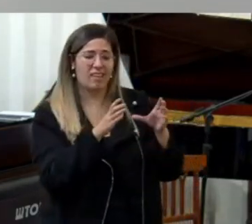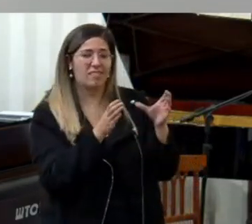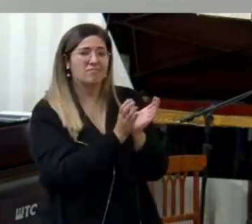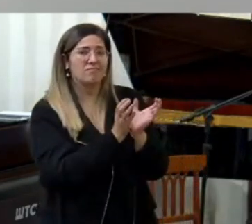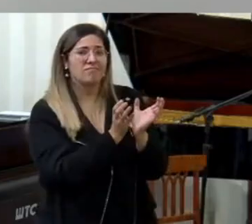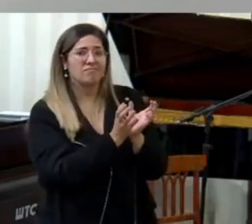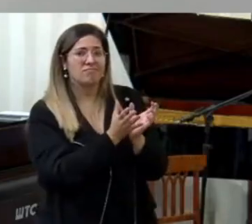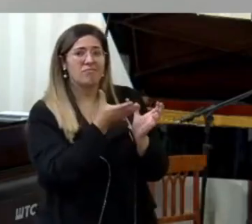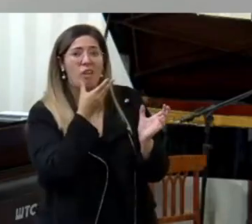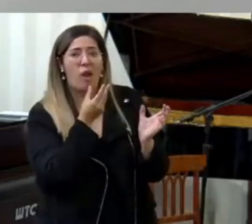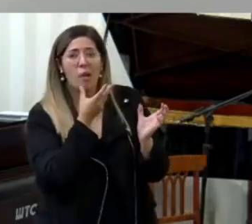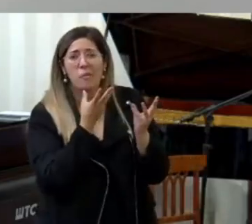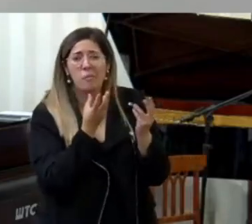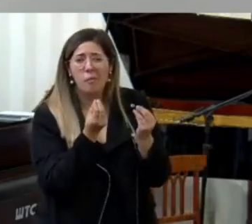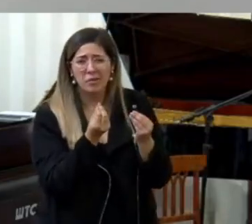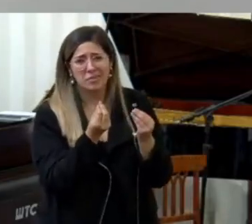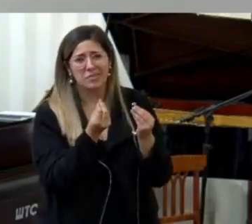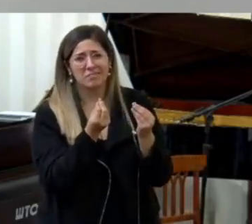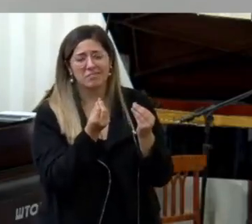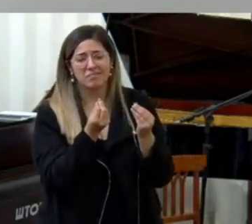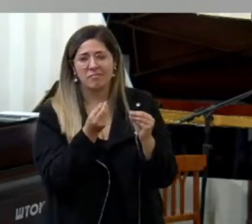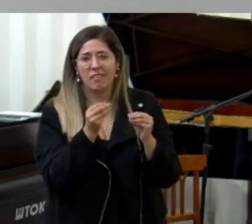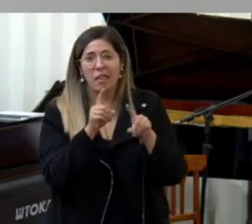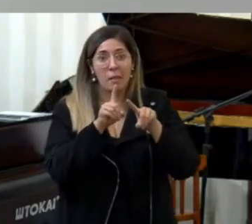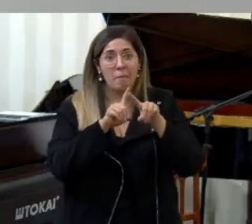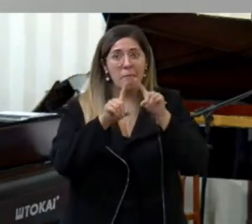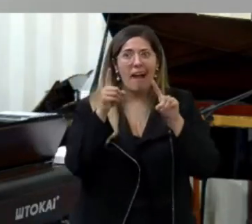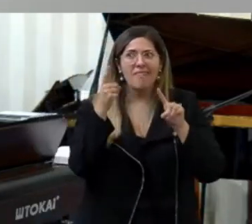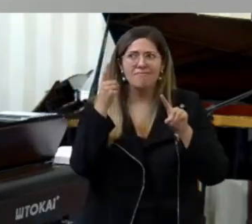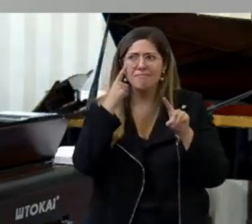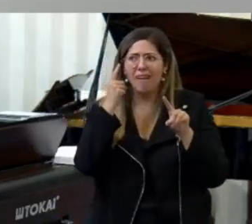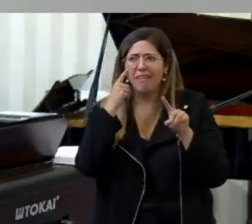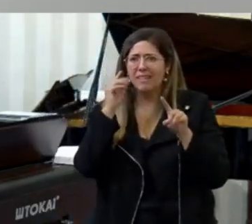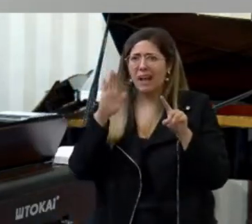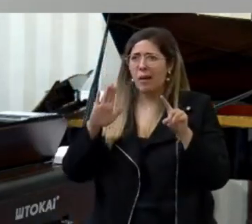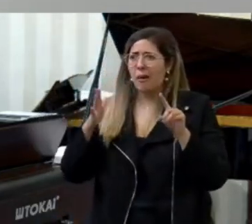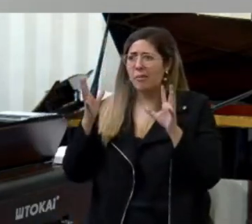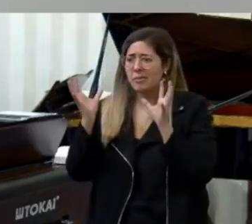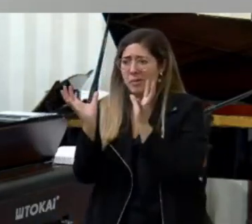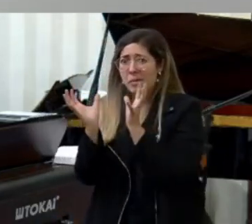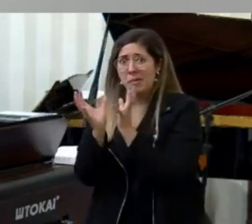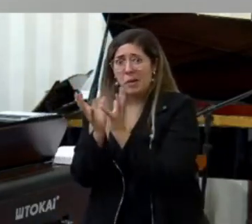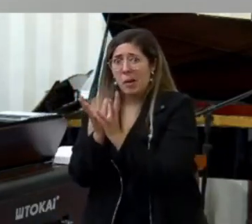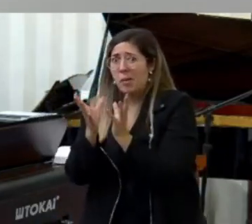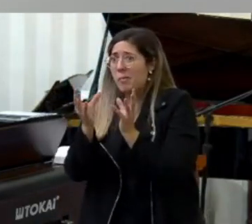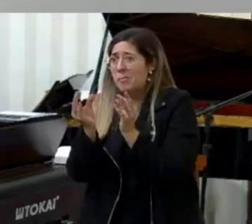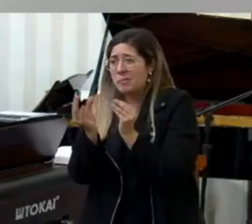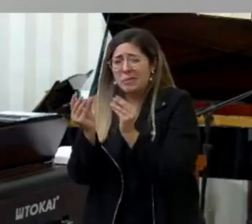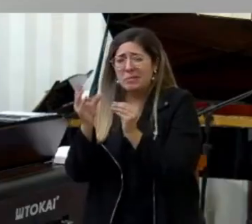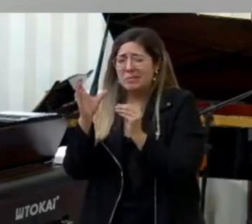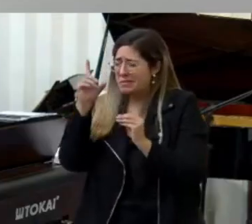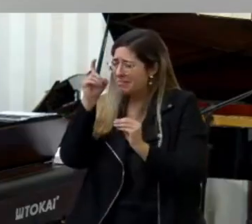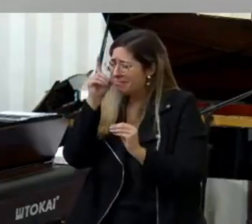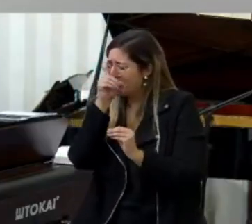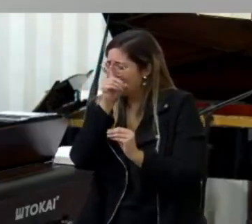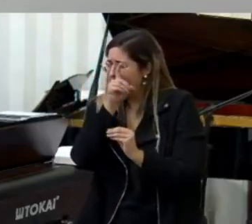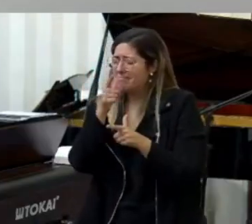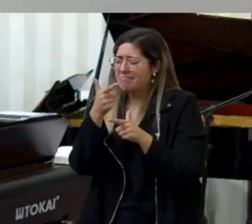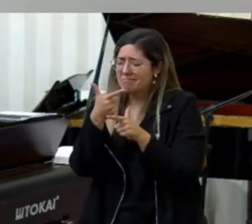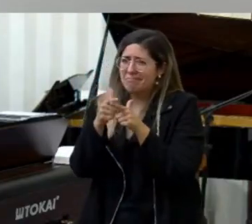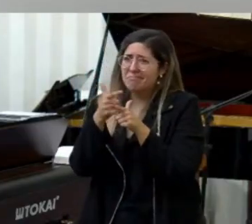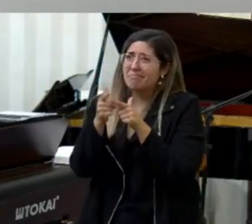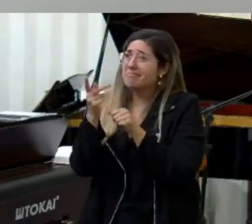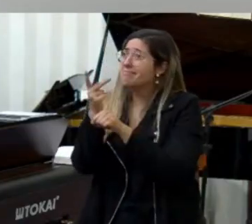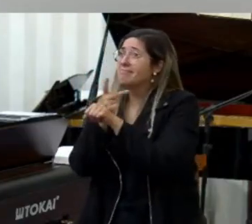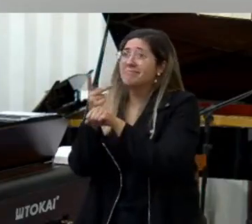Quantos? E ao mesmo tempo, quantos nas horas mais difíceis da vida podem dizer: Paizinho, eu